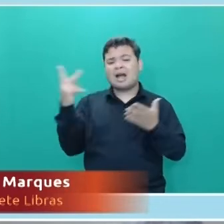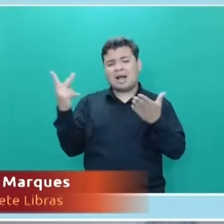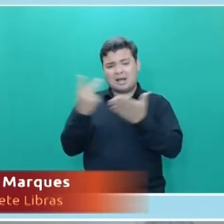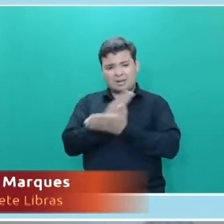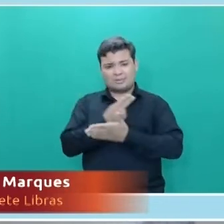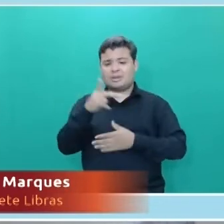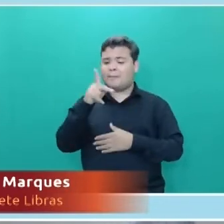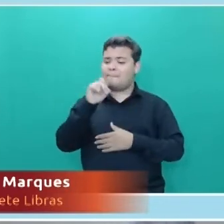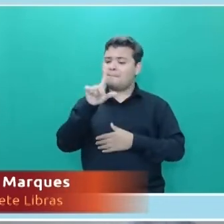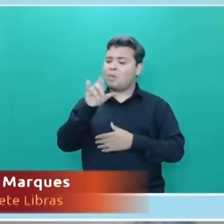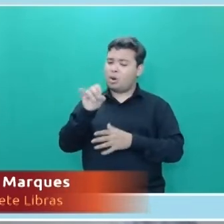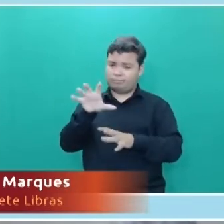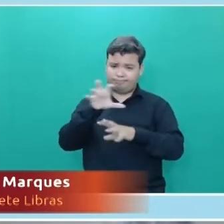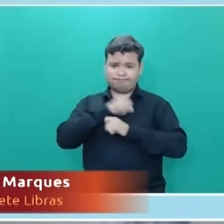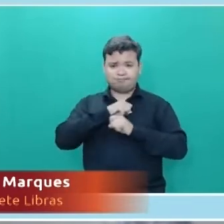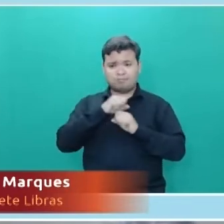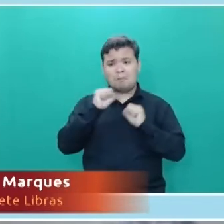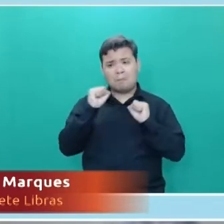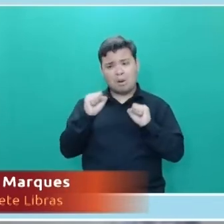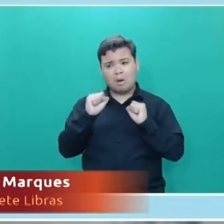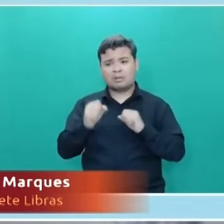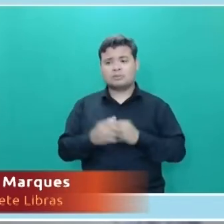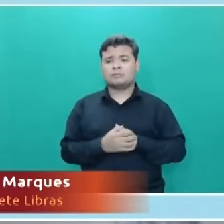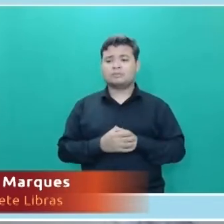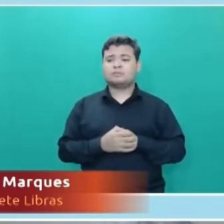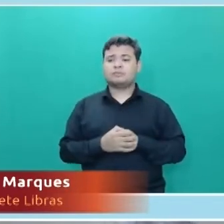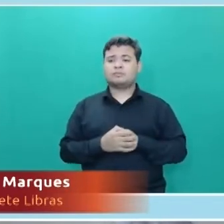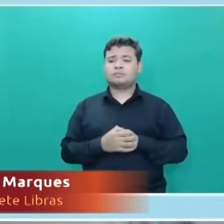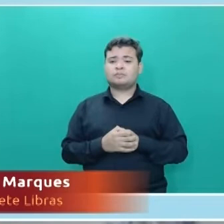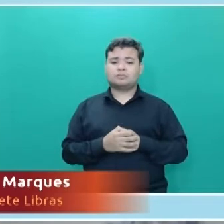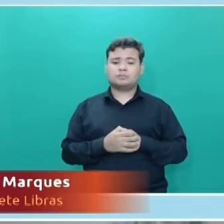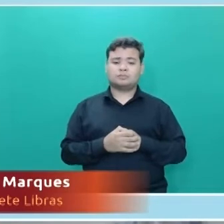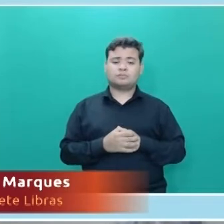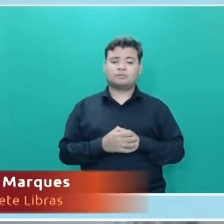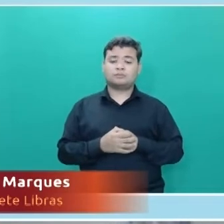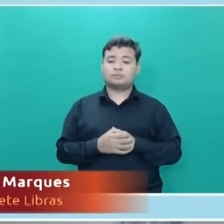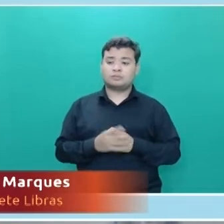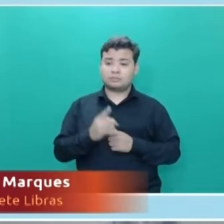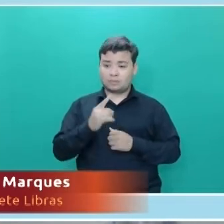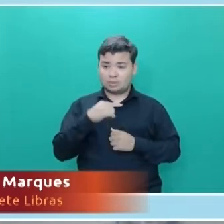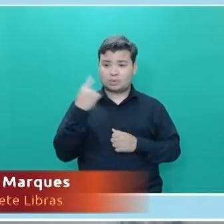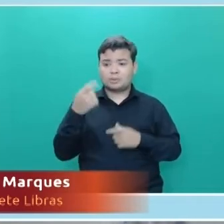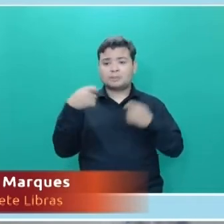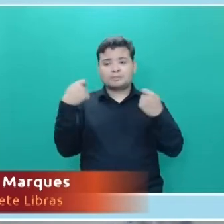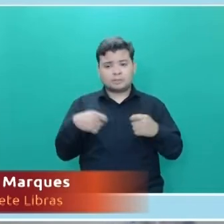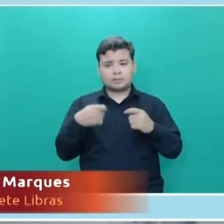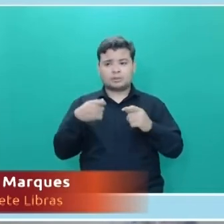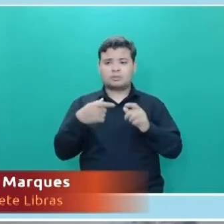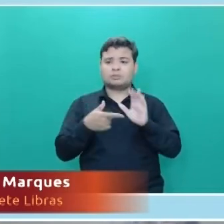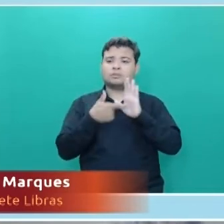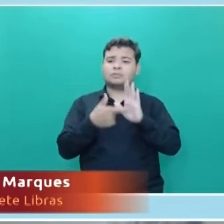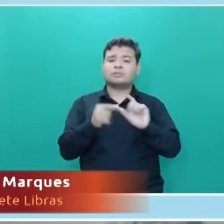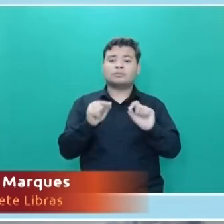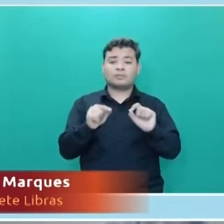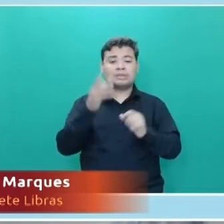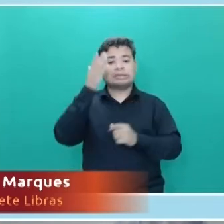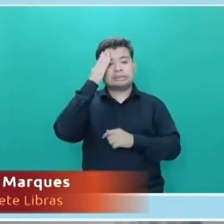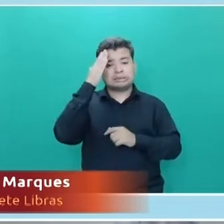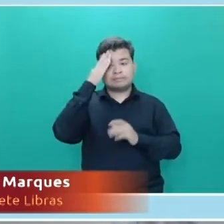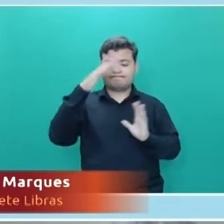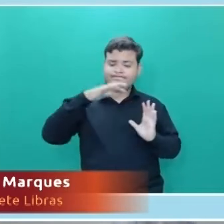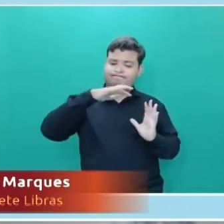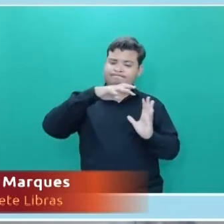vítimas. E aí, o que é que a gente tem que é referência, sempre foi referência